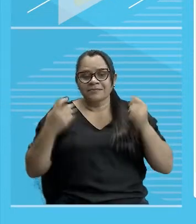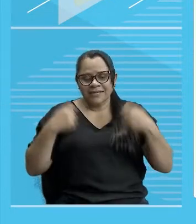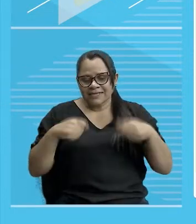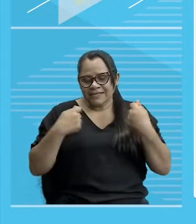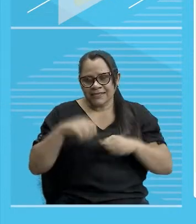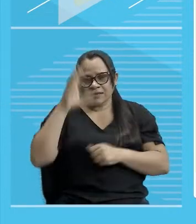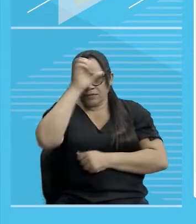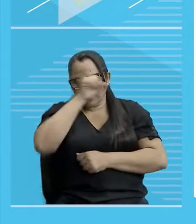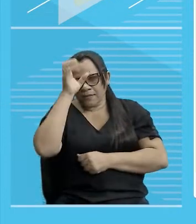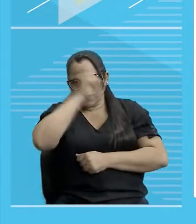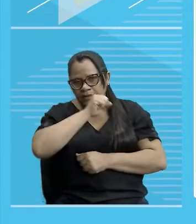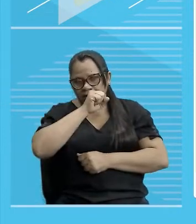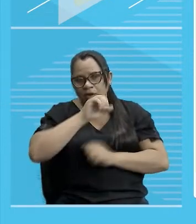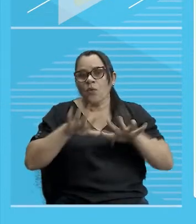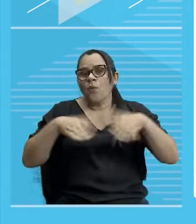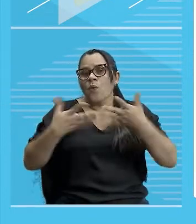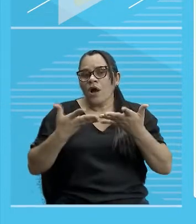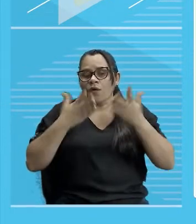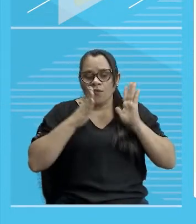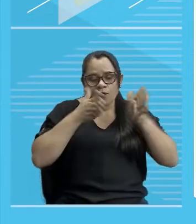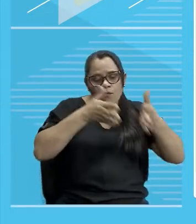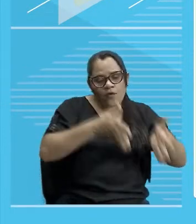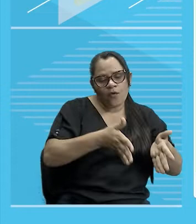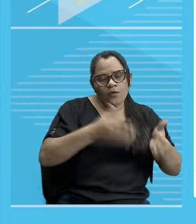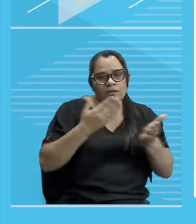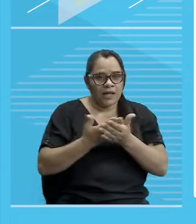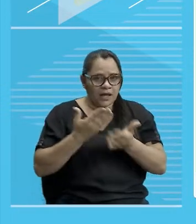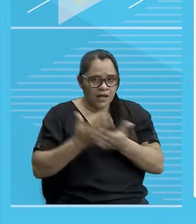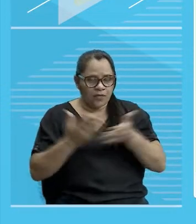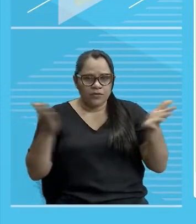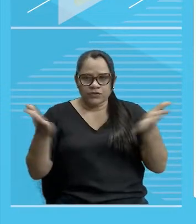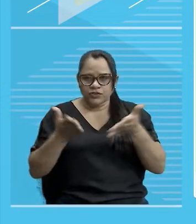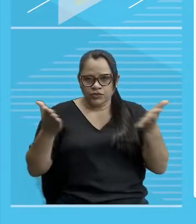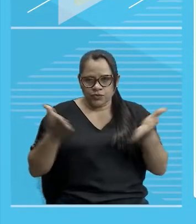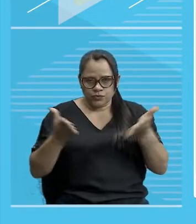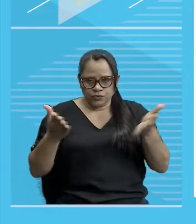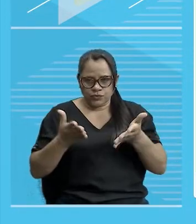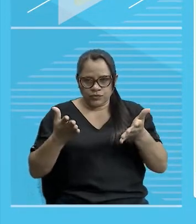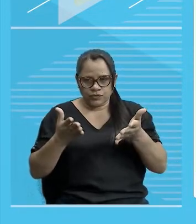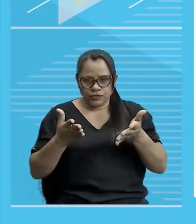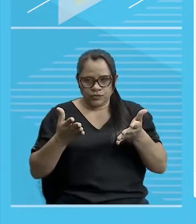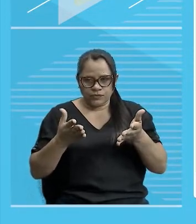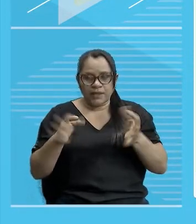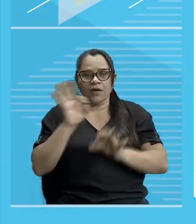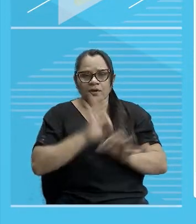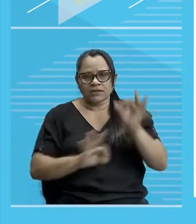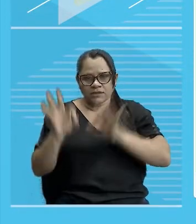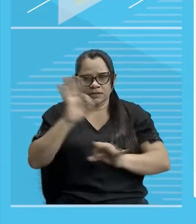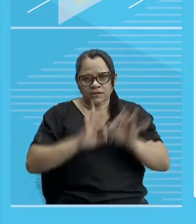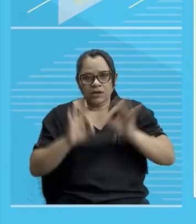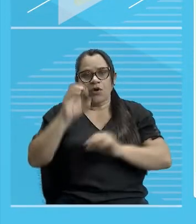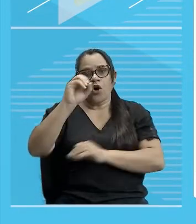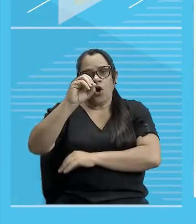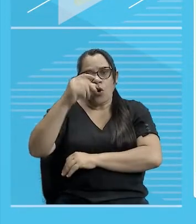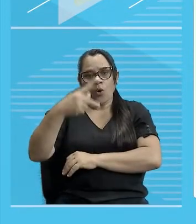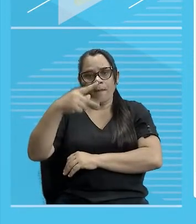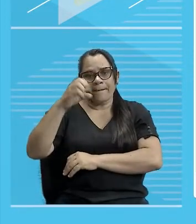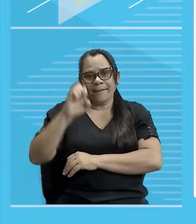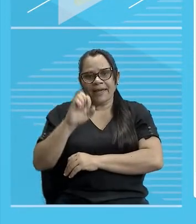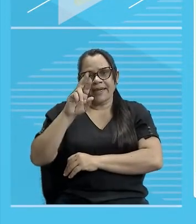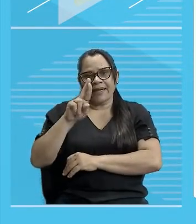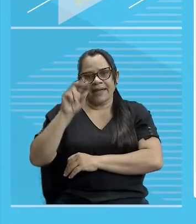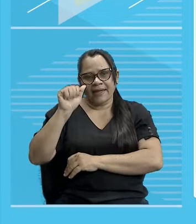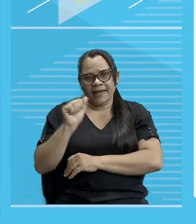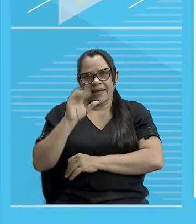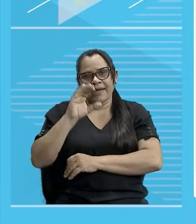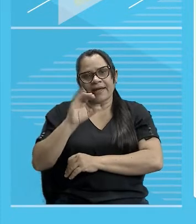Qual é o nosso foco da aula de hoje essa aula aqui nós vamos focar de planejamento operacional a